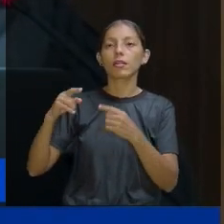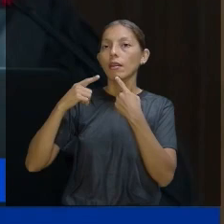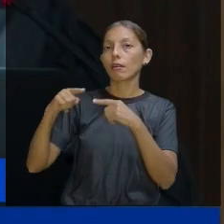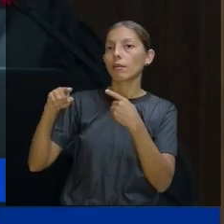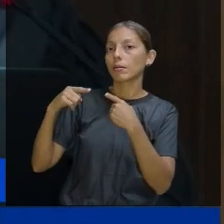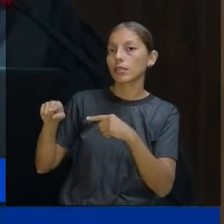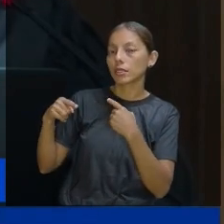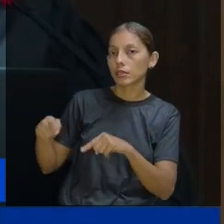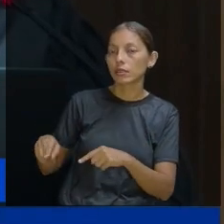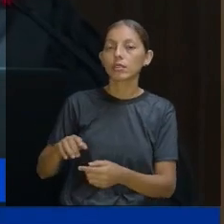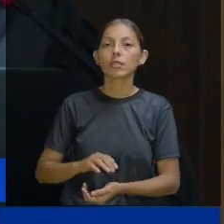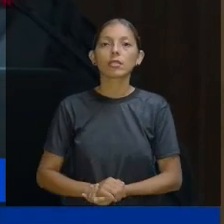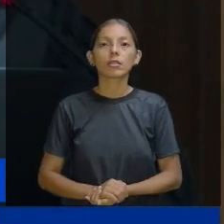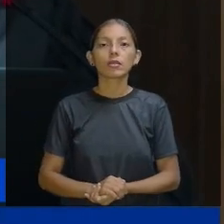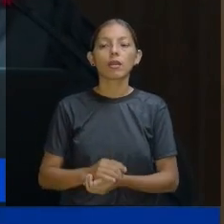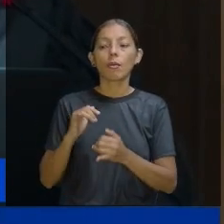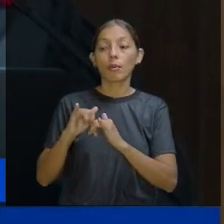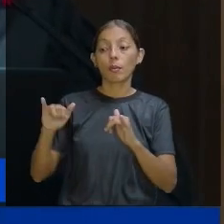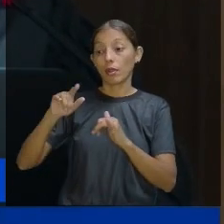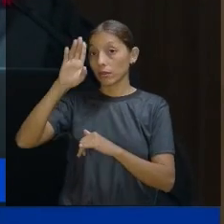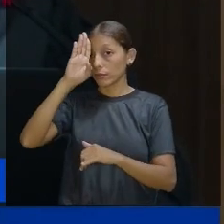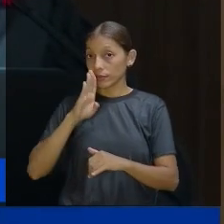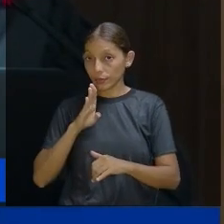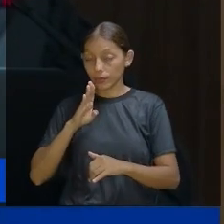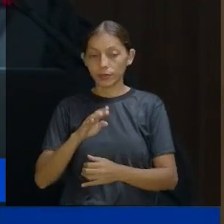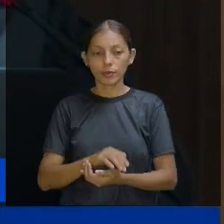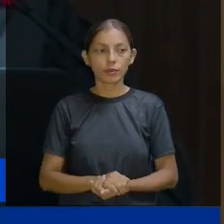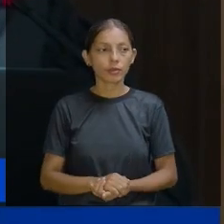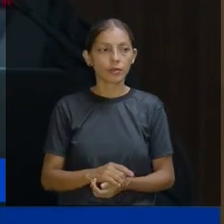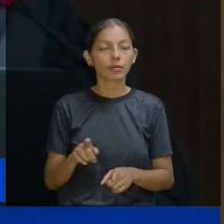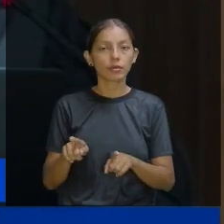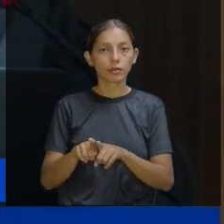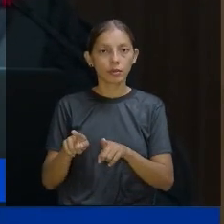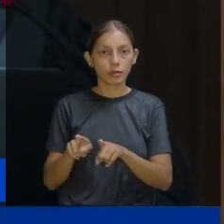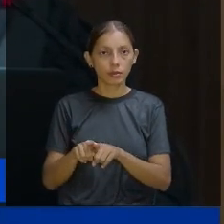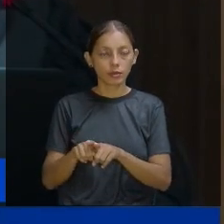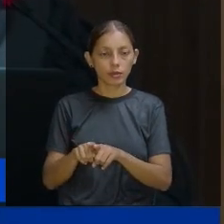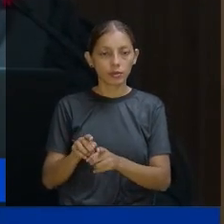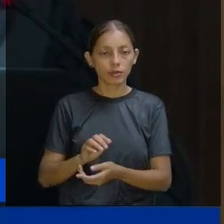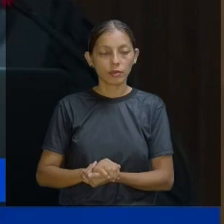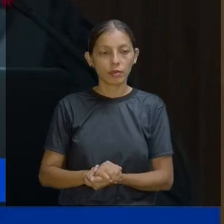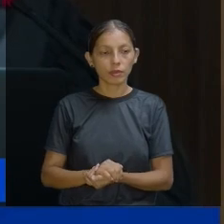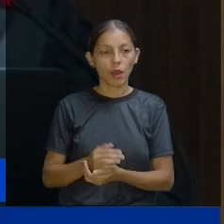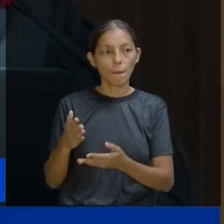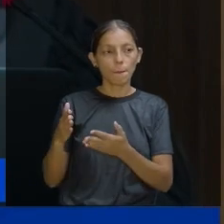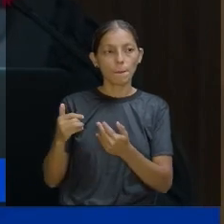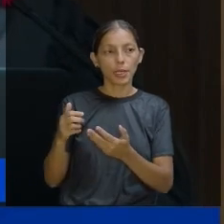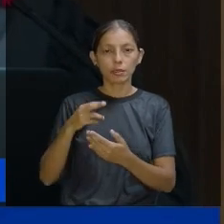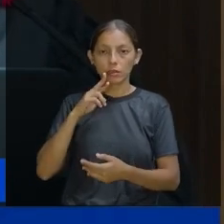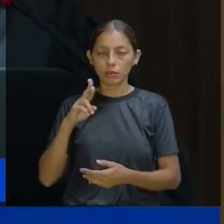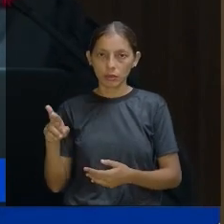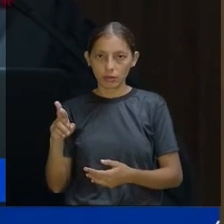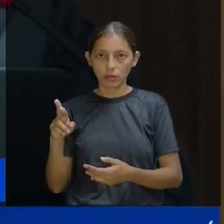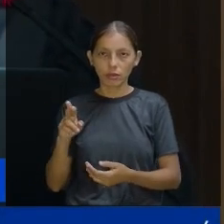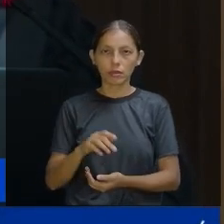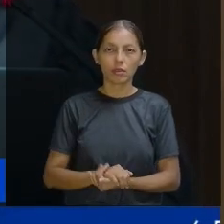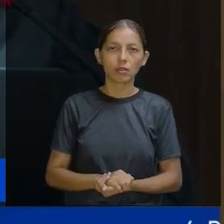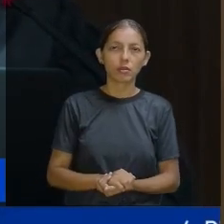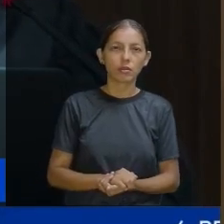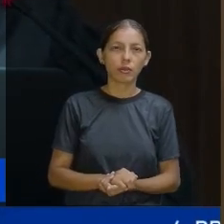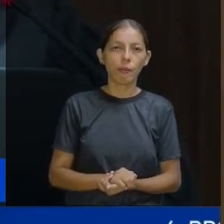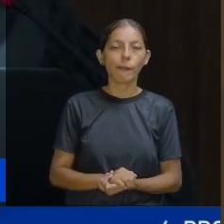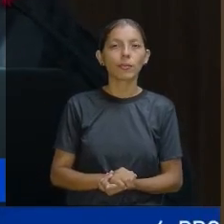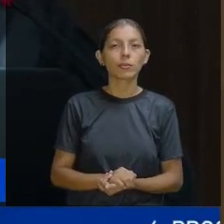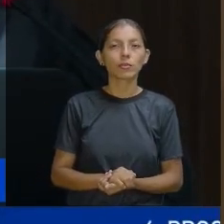e à propaganda gratuita, fique com os pedidos de direito de resposta, fique com os requerimentos de representações